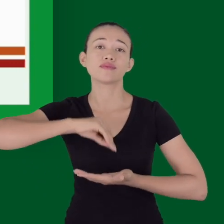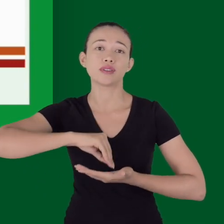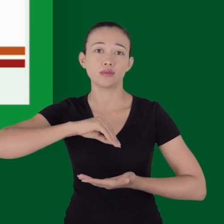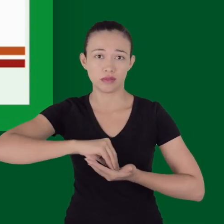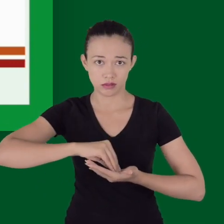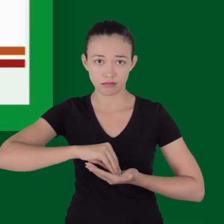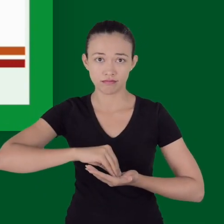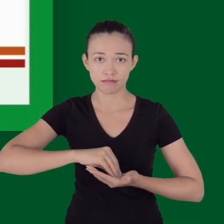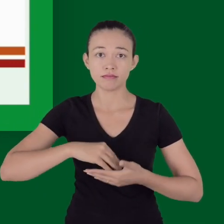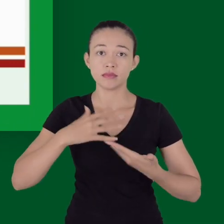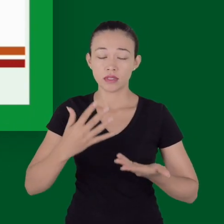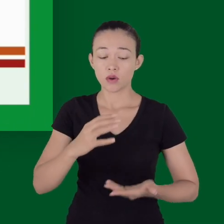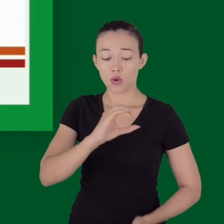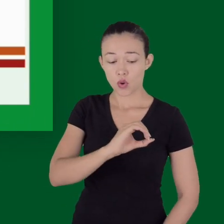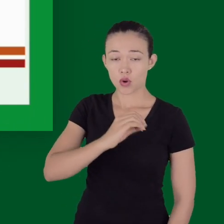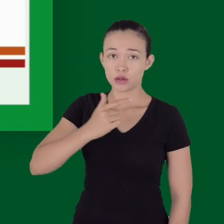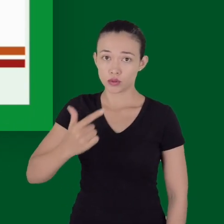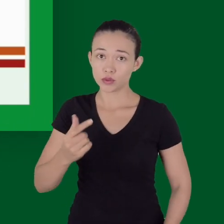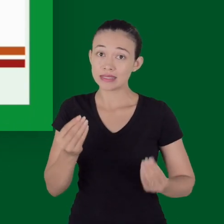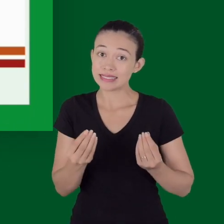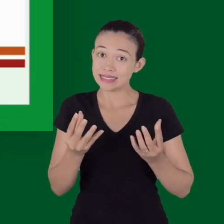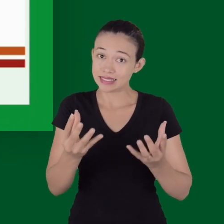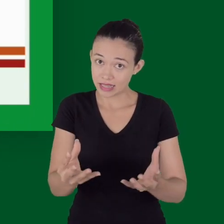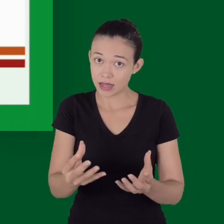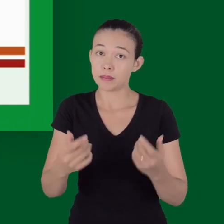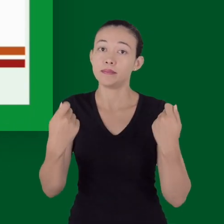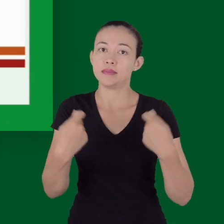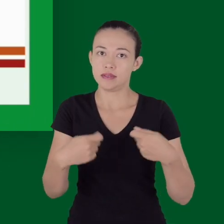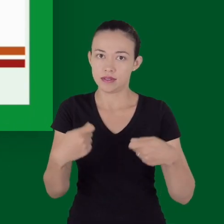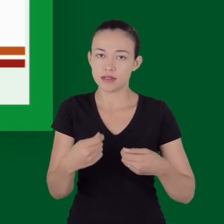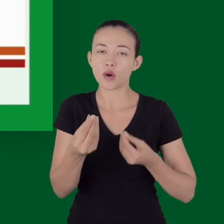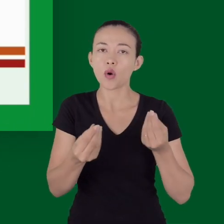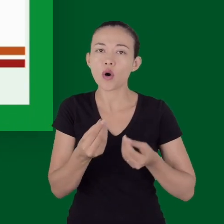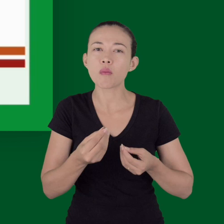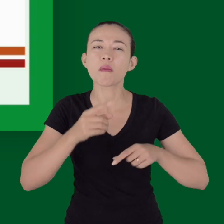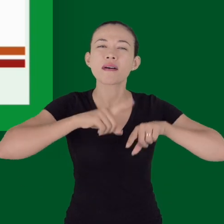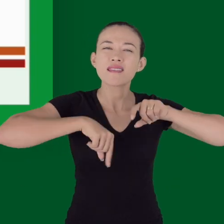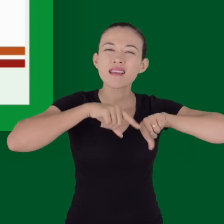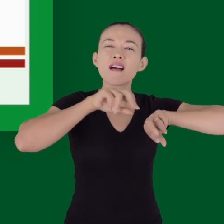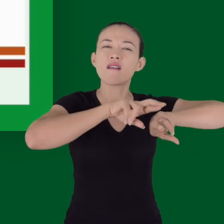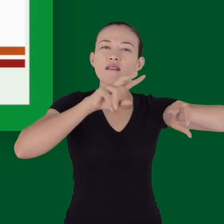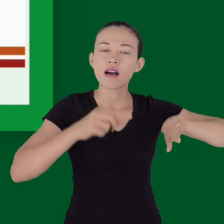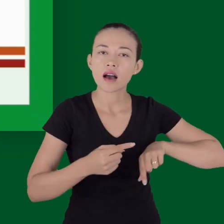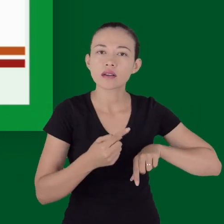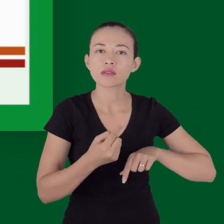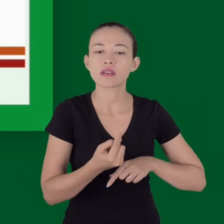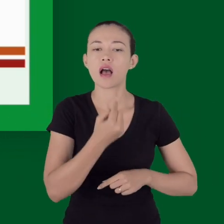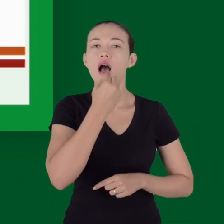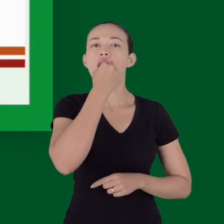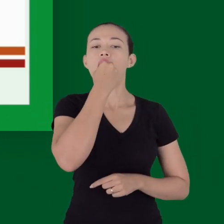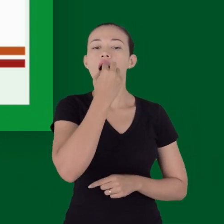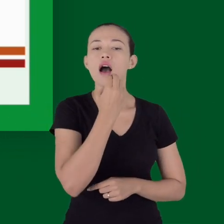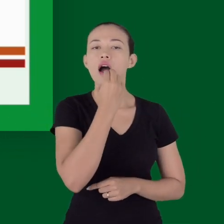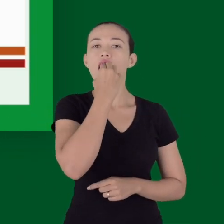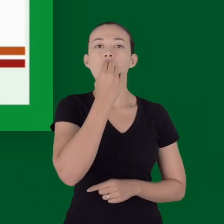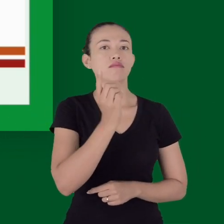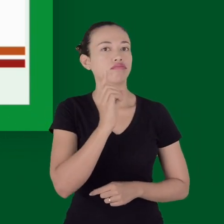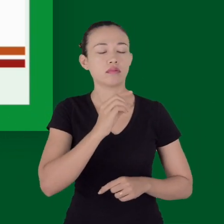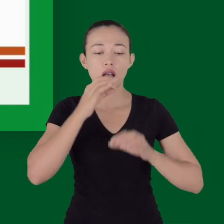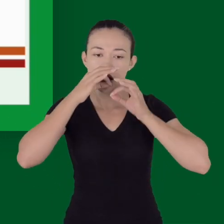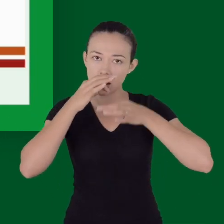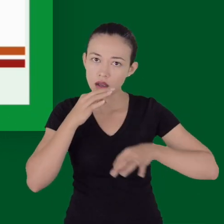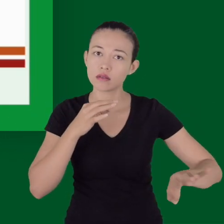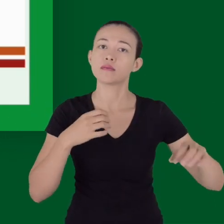ventilação e fornecimento de oxigênio, e os dispositivos supraglóticos não possuem benefícios nesse caso, tem que ser intubação mesmo.